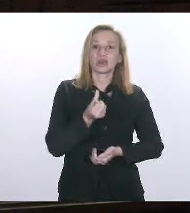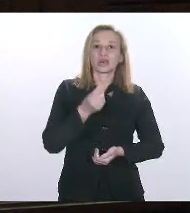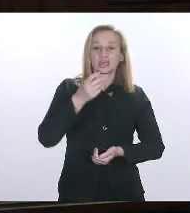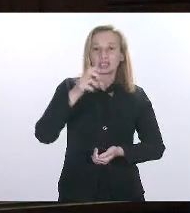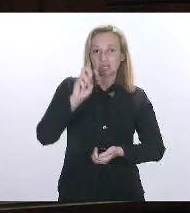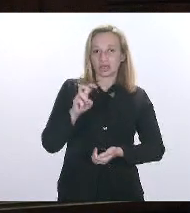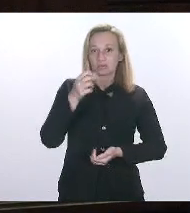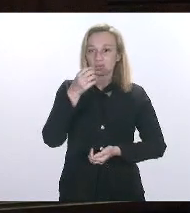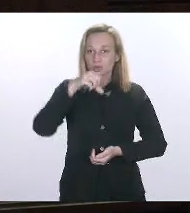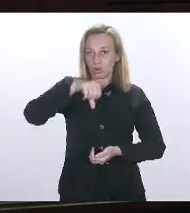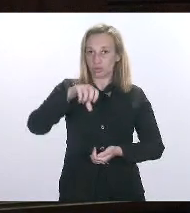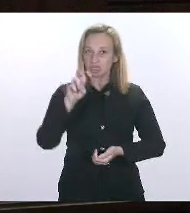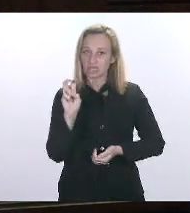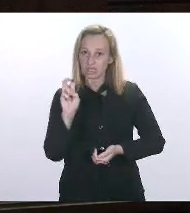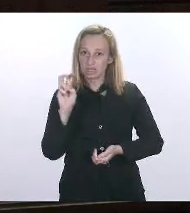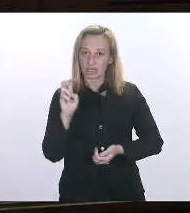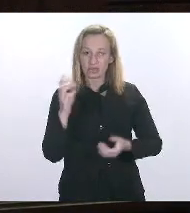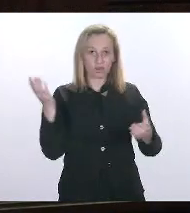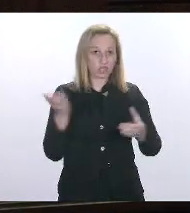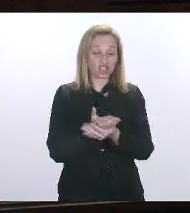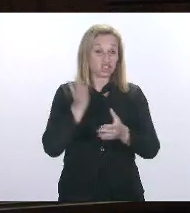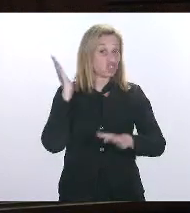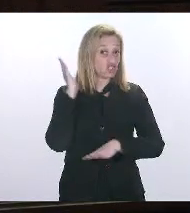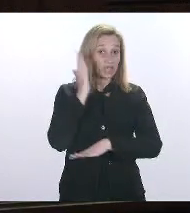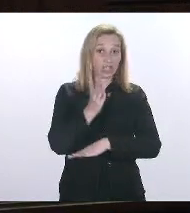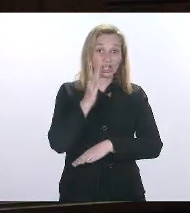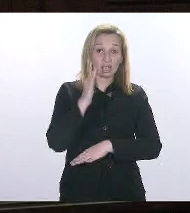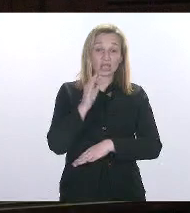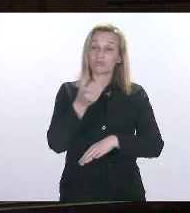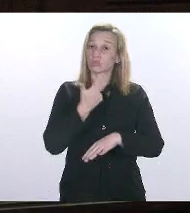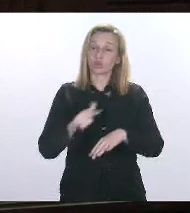6595, uma ação direta de inconstitucionalidade,